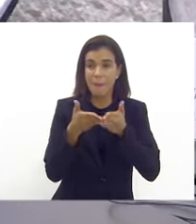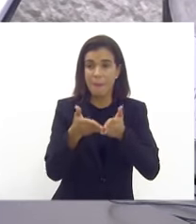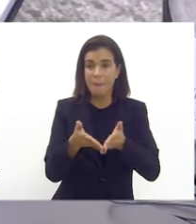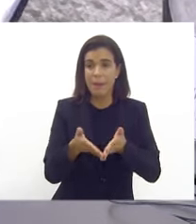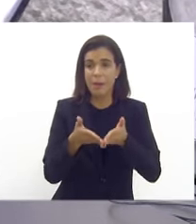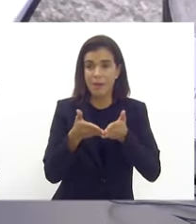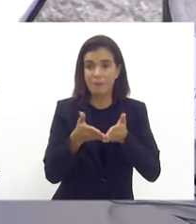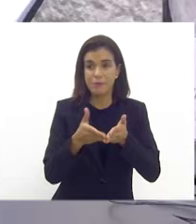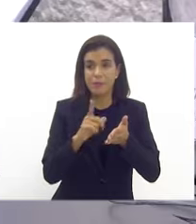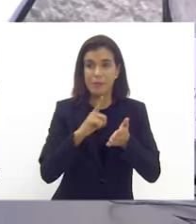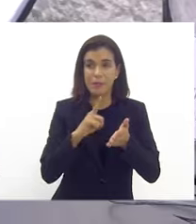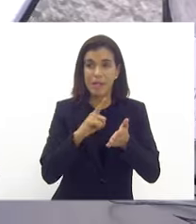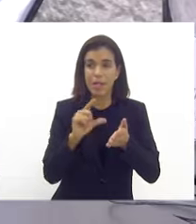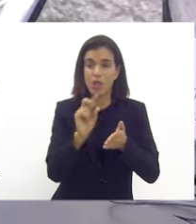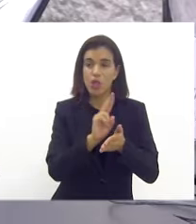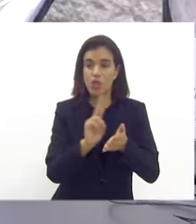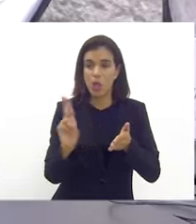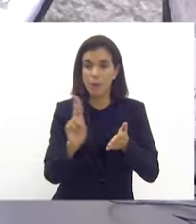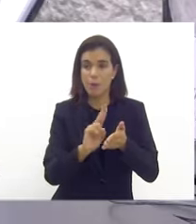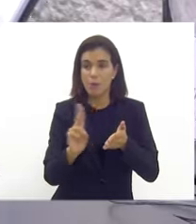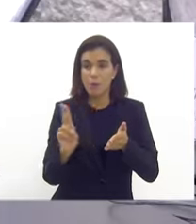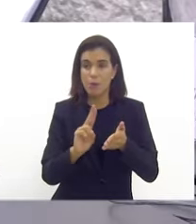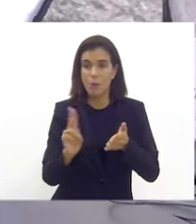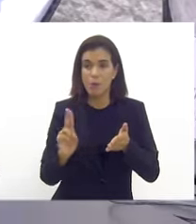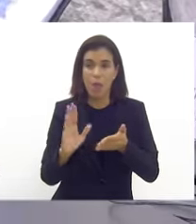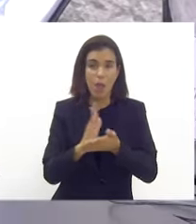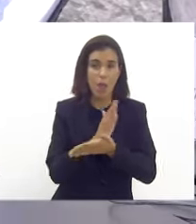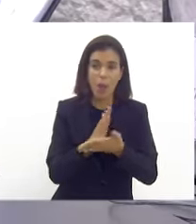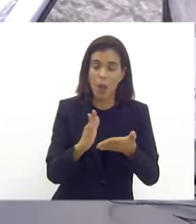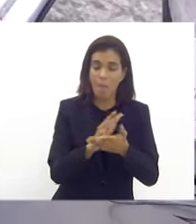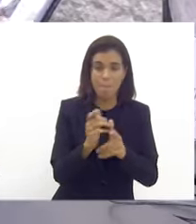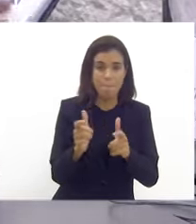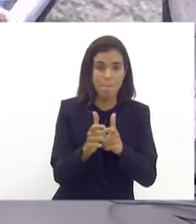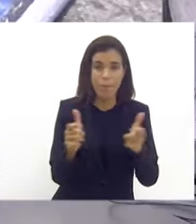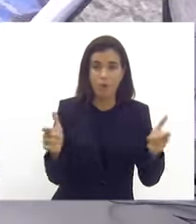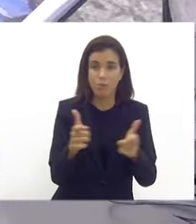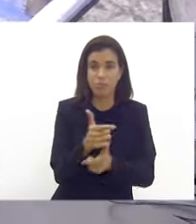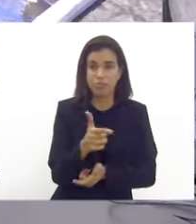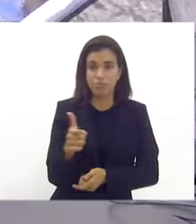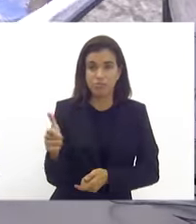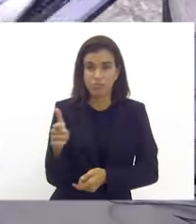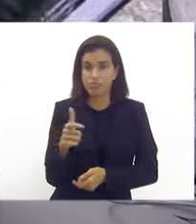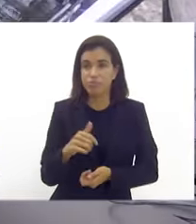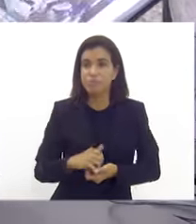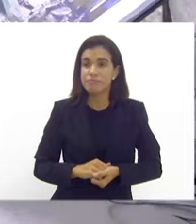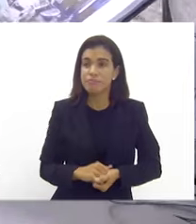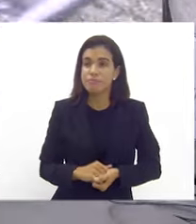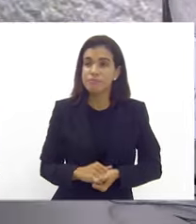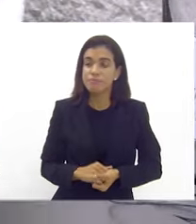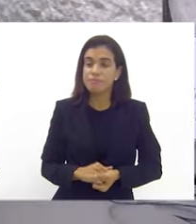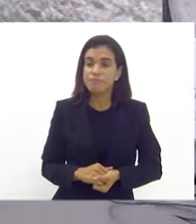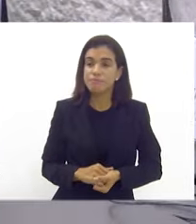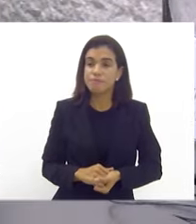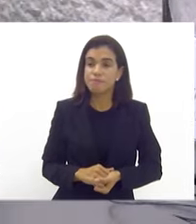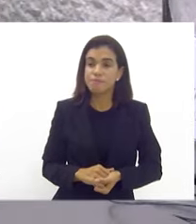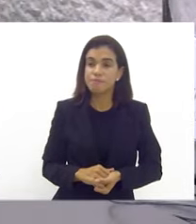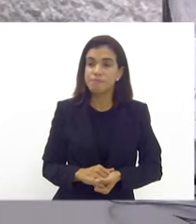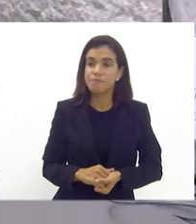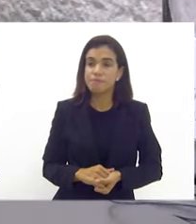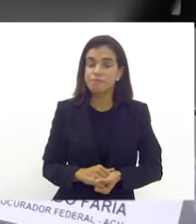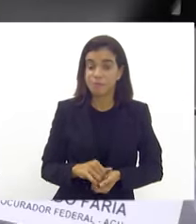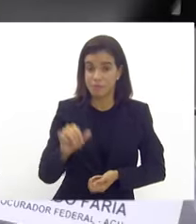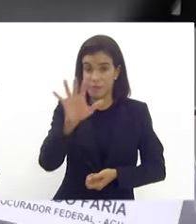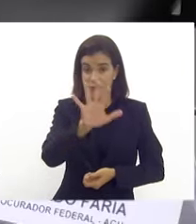alum tipo de identificação só seis o resto não tem entendeu mas desculpa pode falar Eh pela pelo